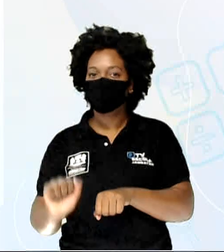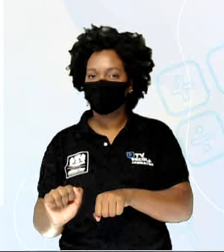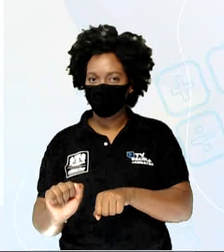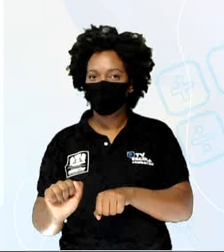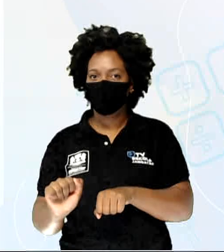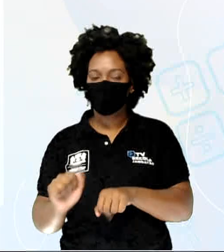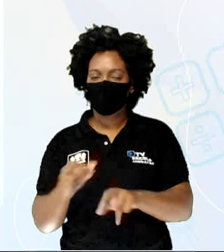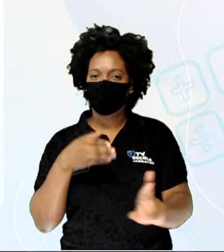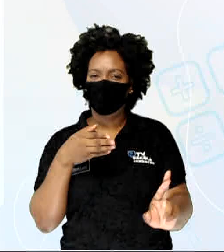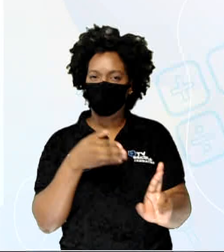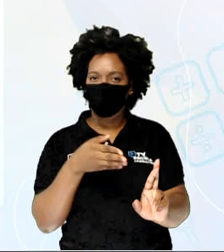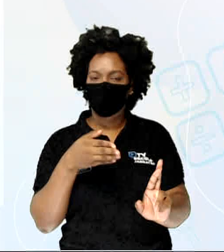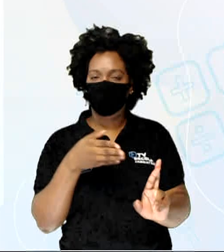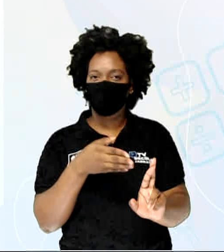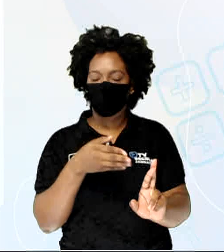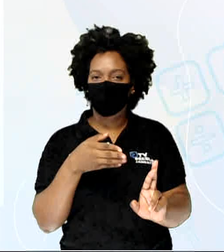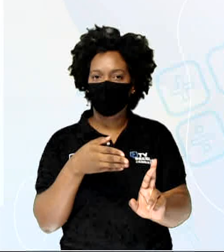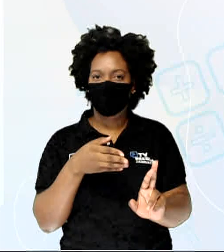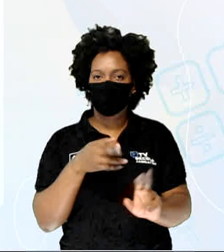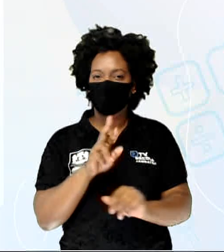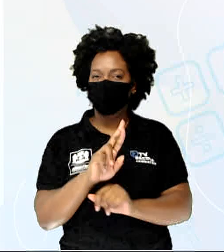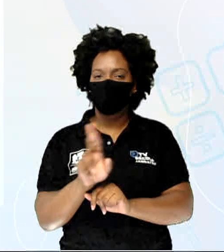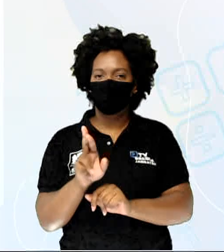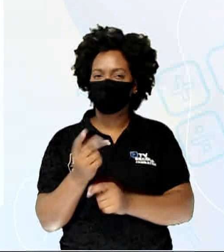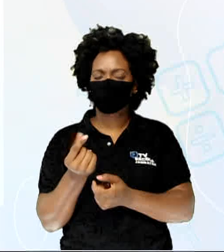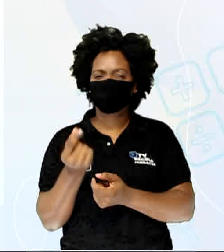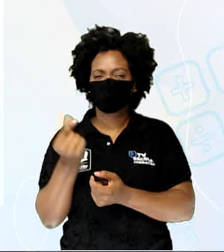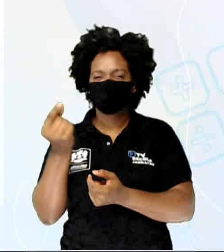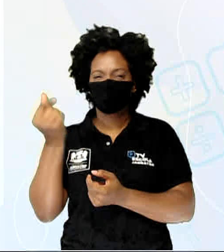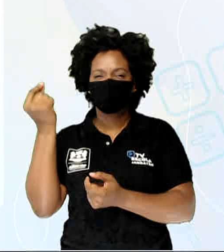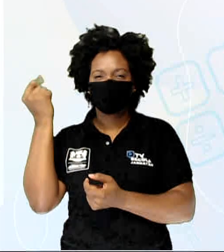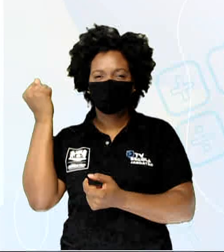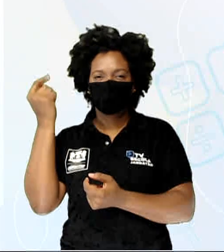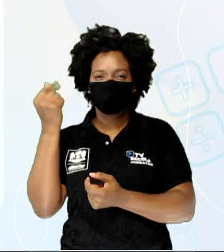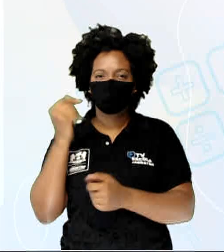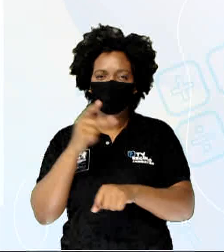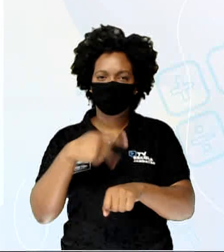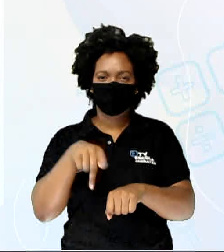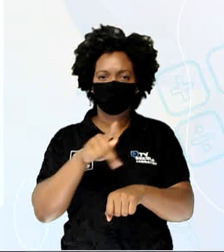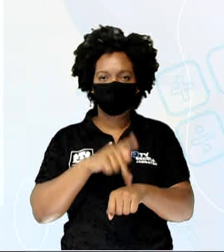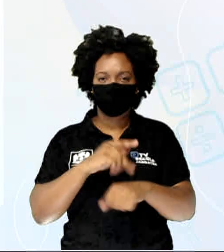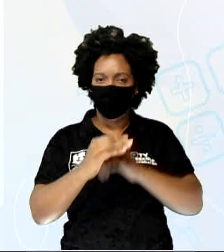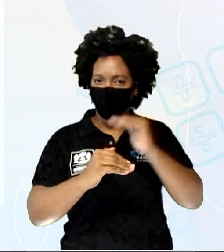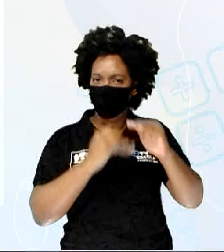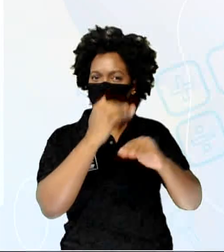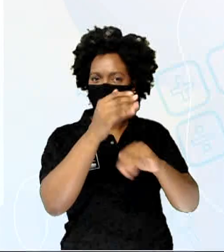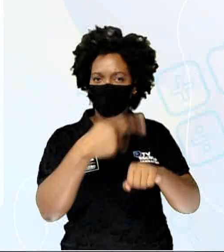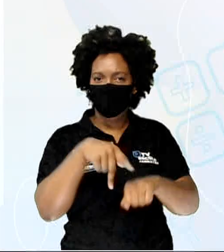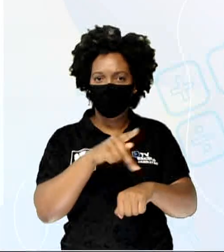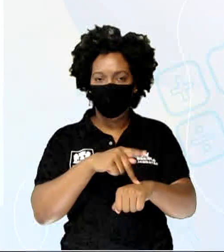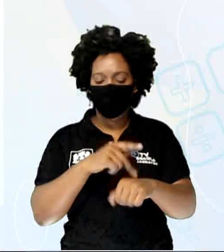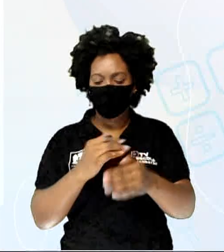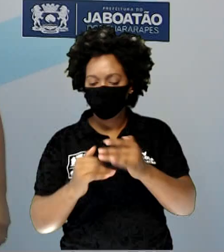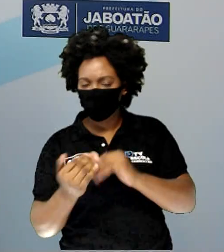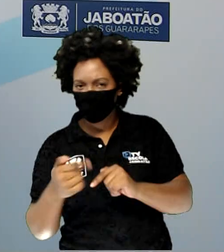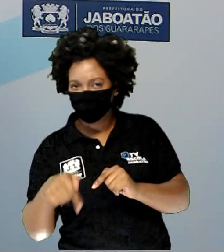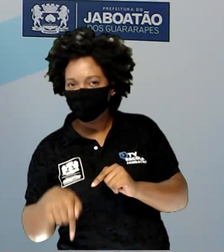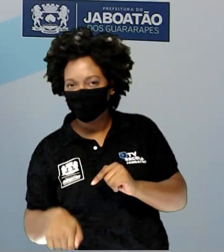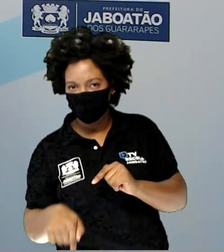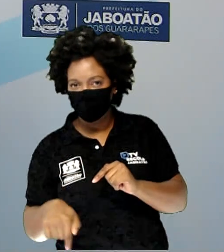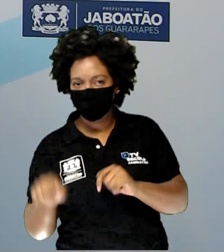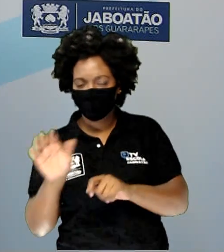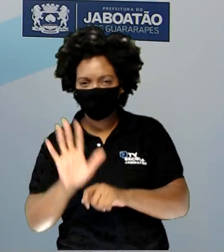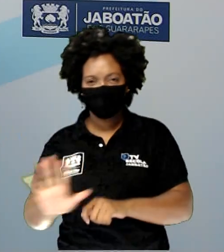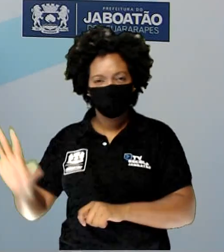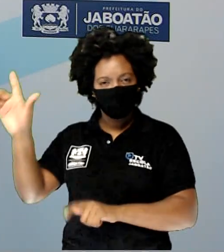faz referência a uma nomenclatura antiga de países desenvolvidos e subdesenvolvidos. Então, olhando aqui na tela, você